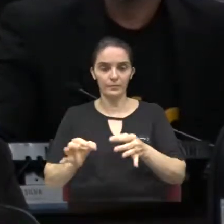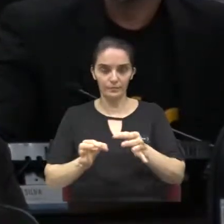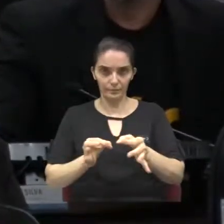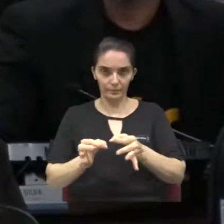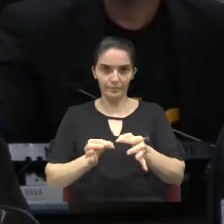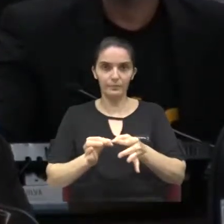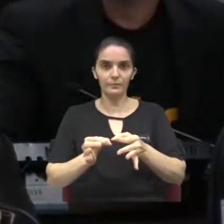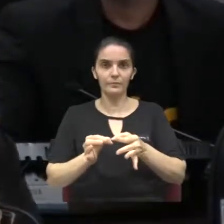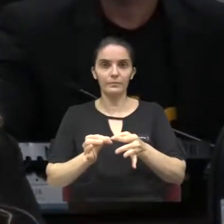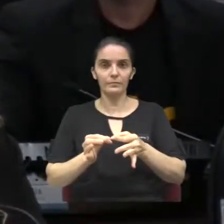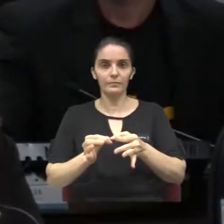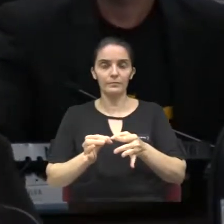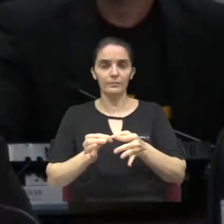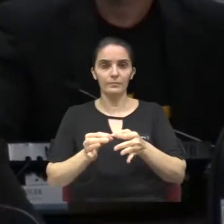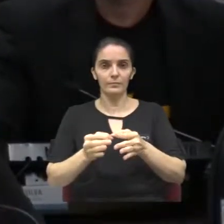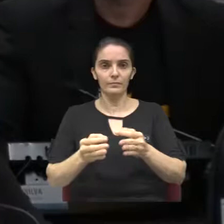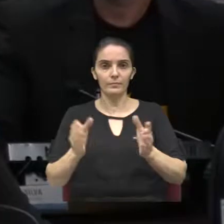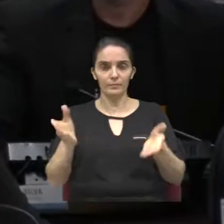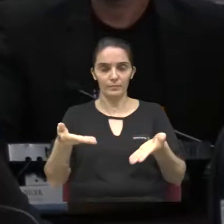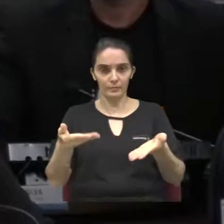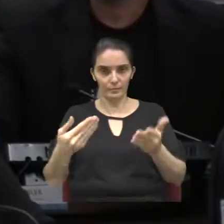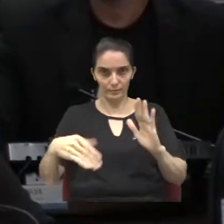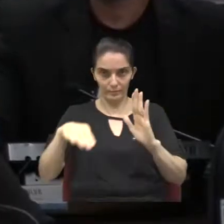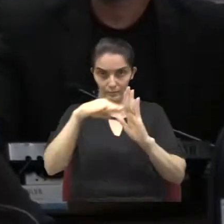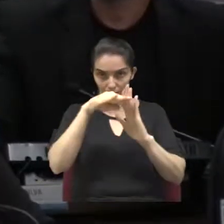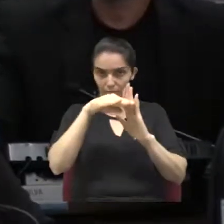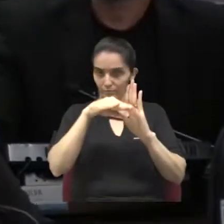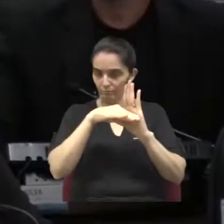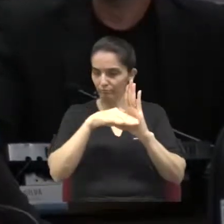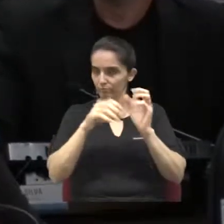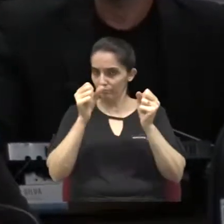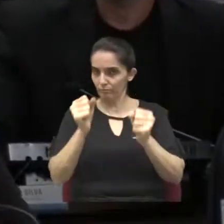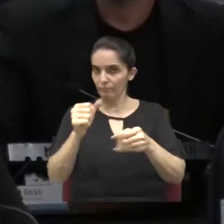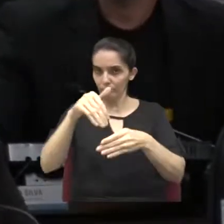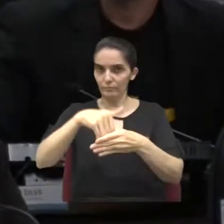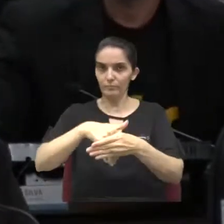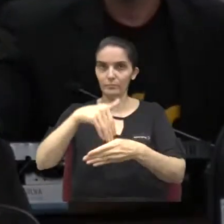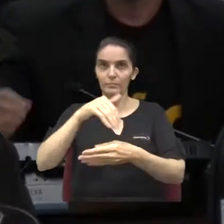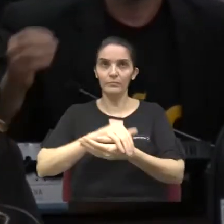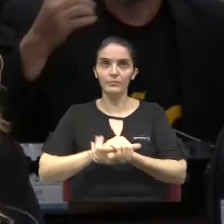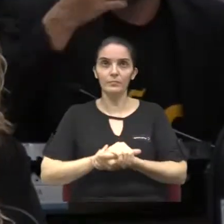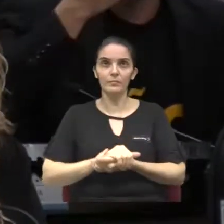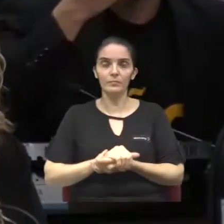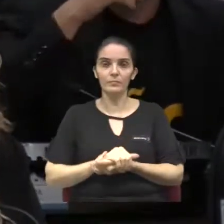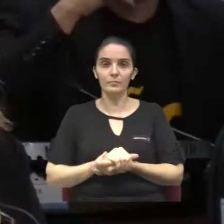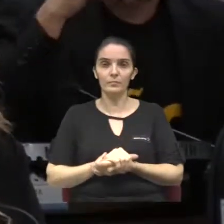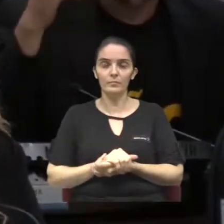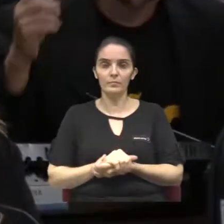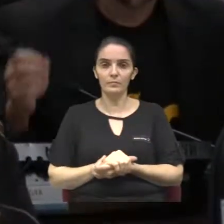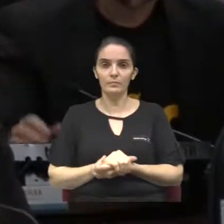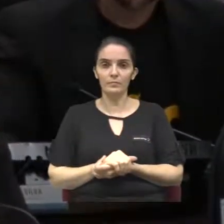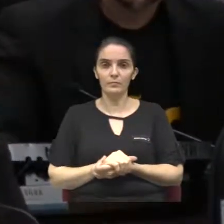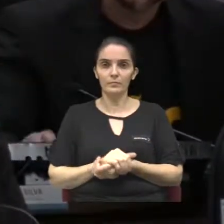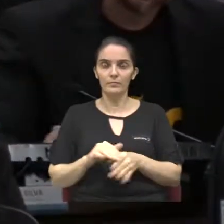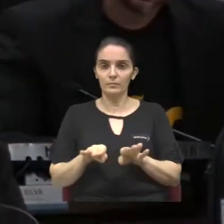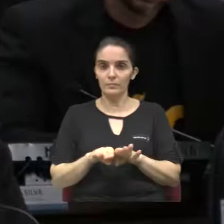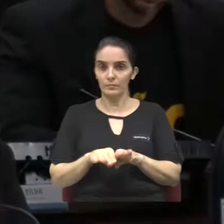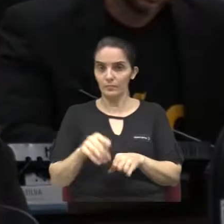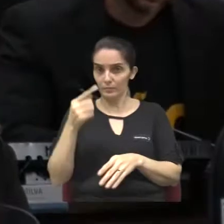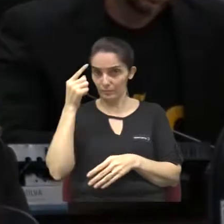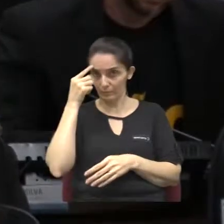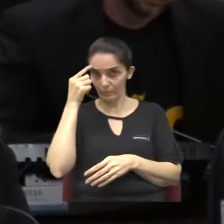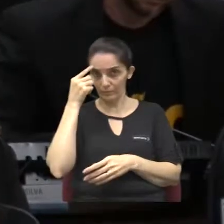projeto chegasse até o plenário e tivesse condição de ser votado. Acho muito bacana